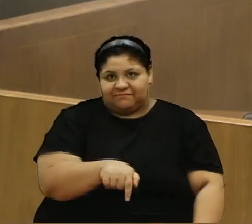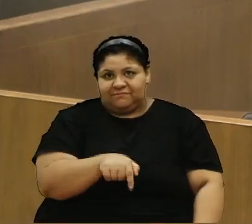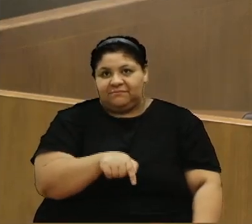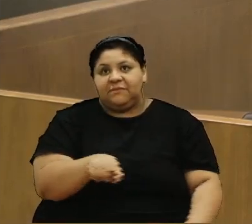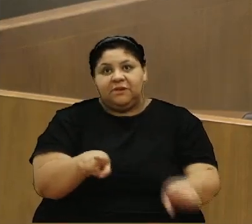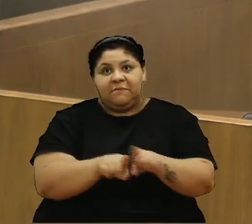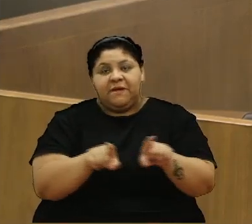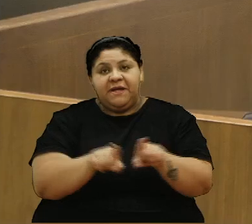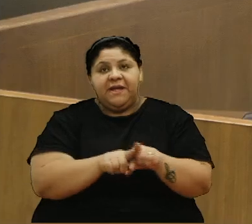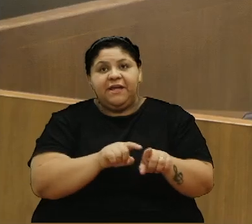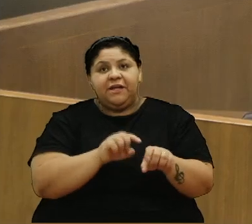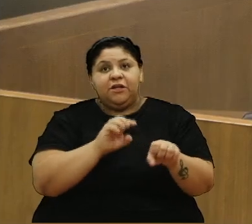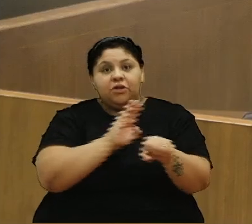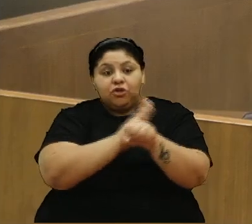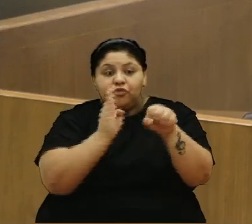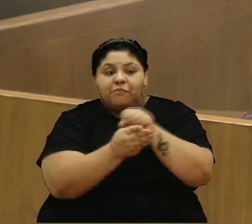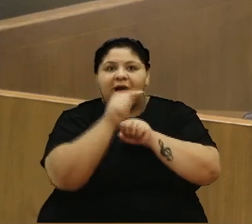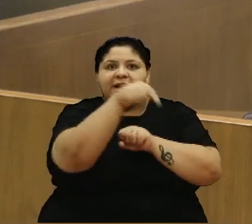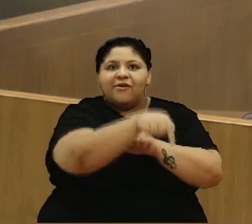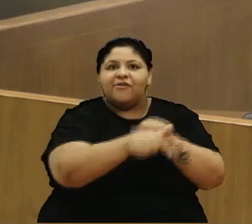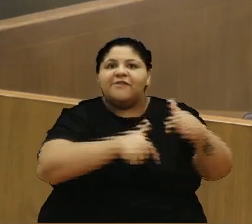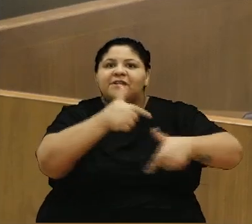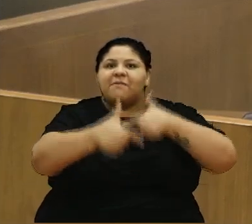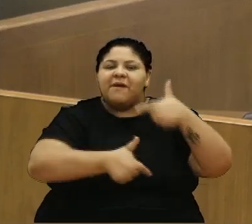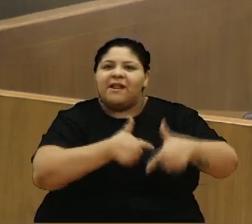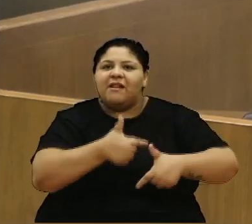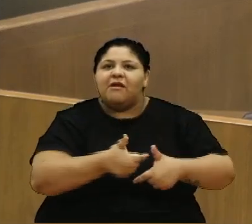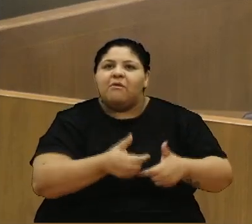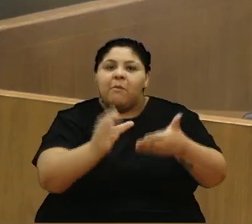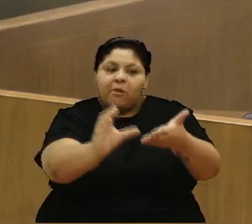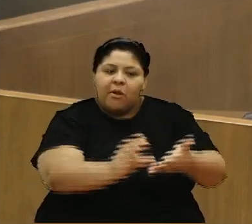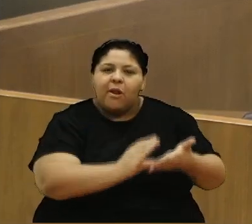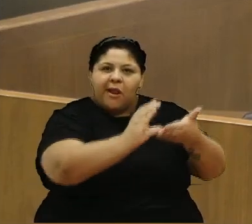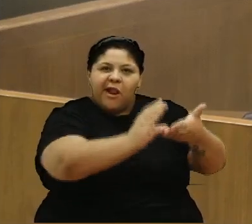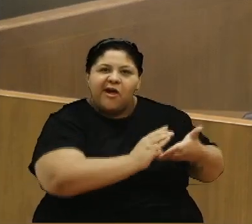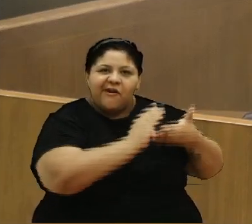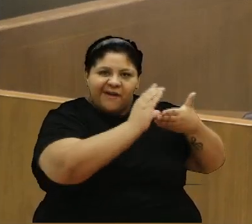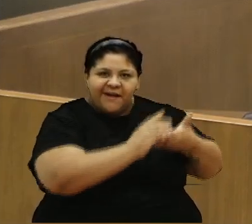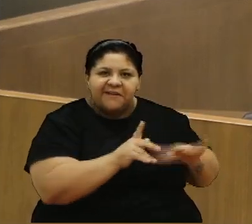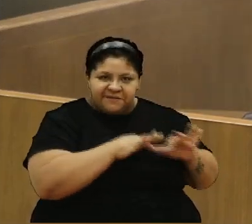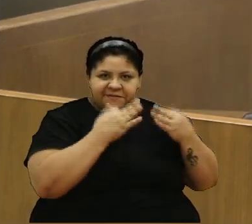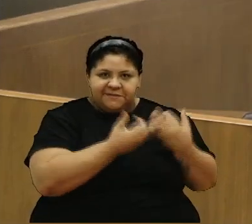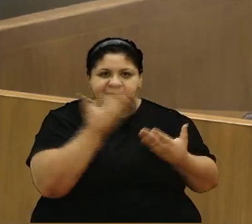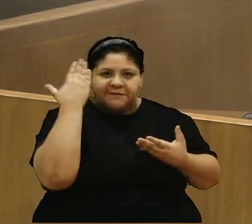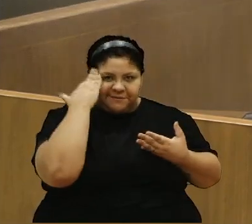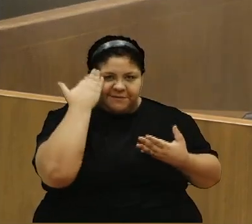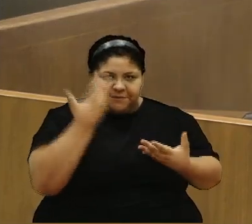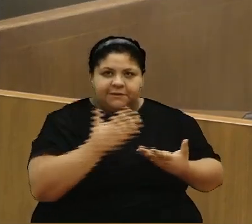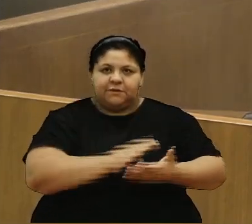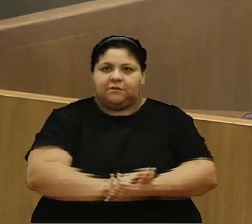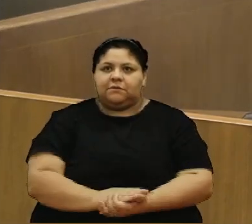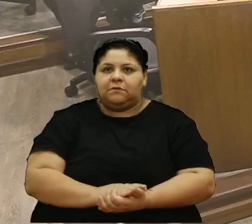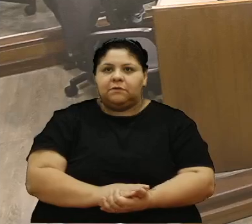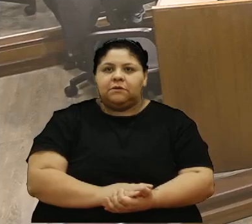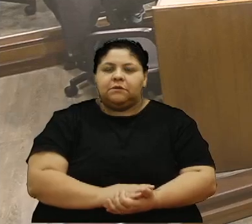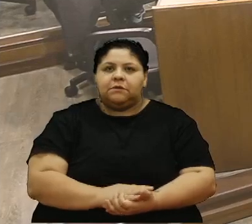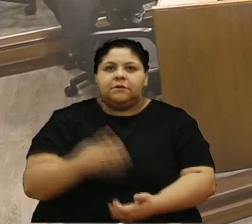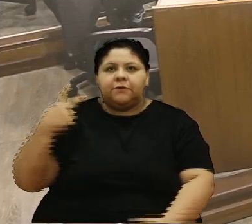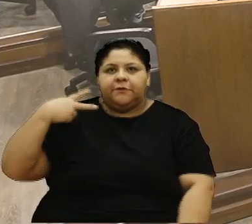Serra trabalhando para poder lucrar em cima das famílias. Senhor parte, vereador.